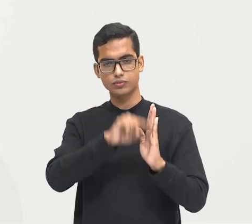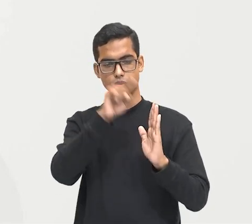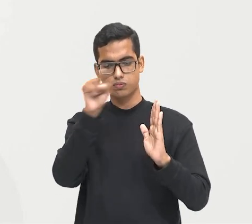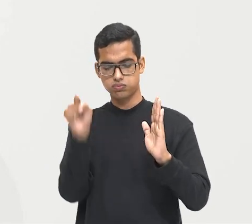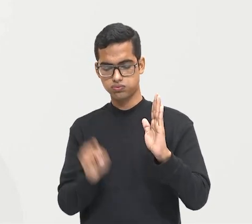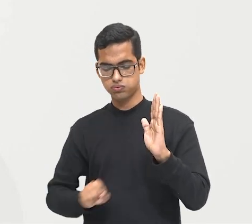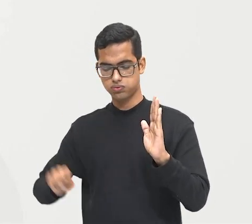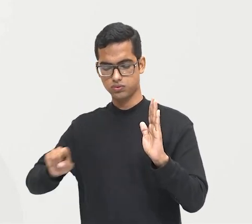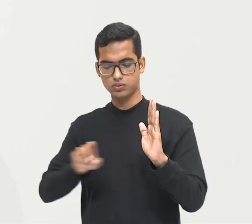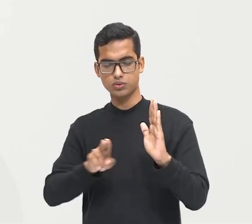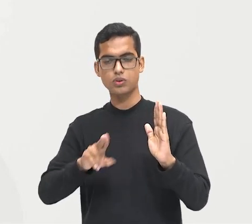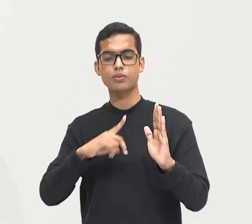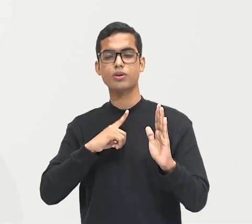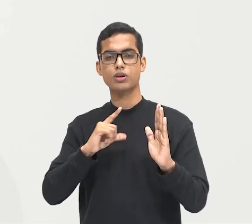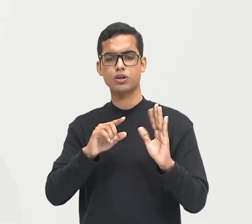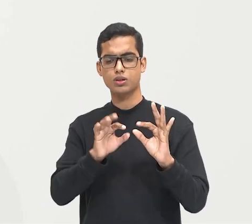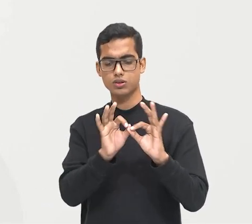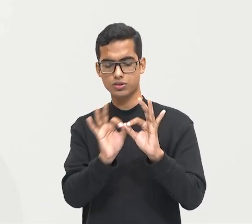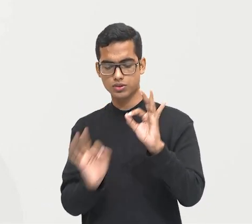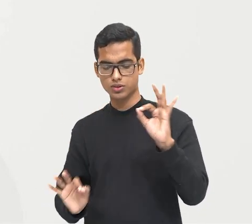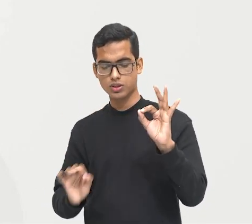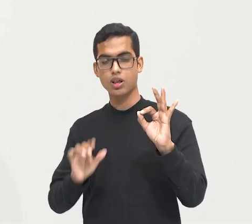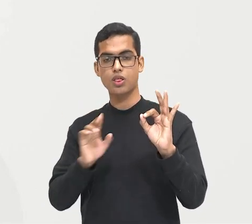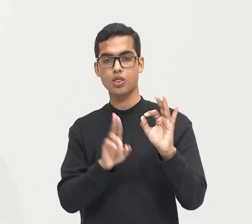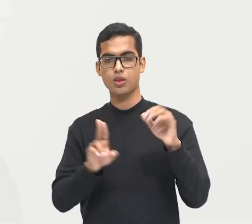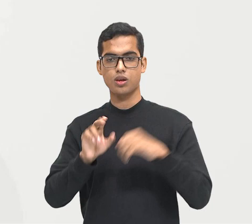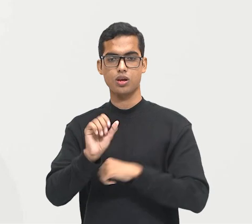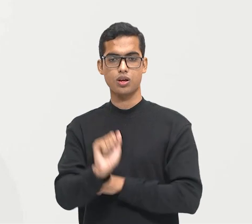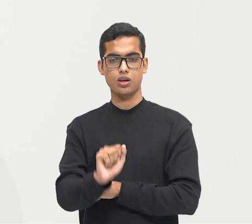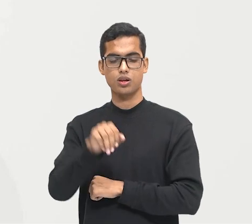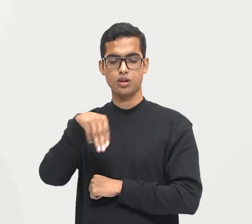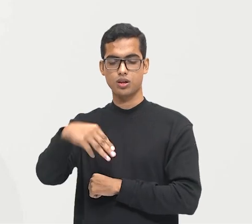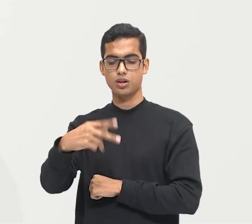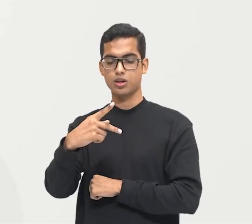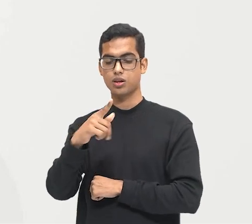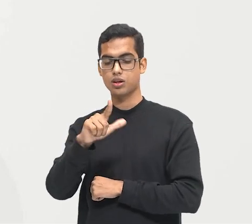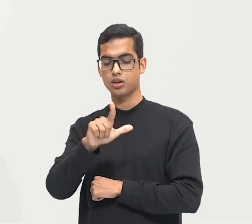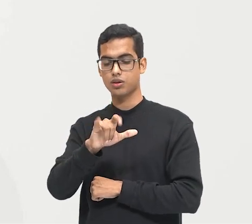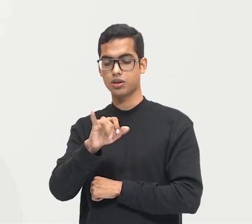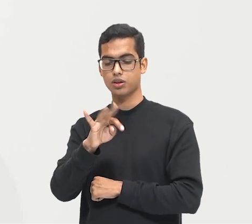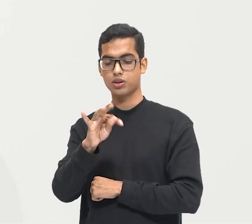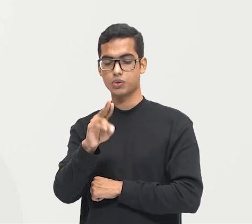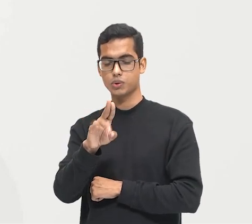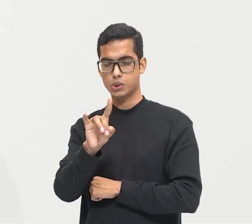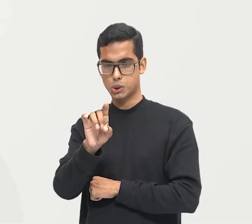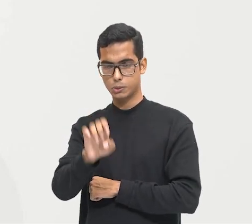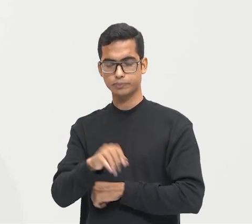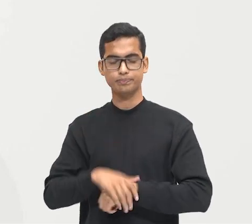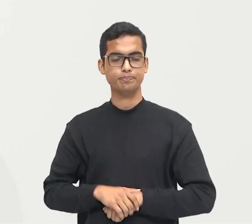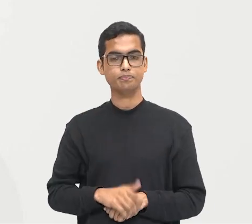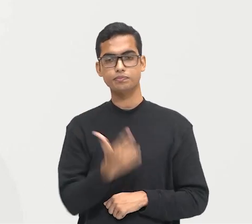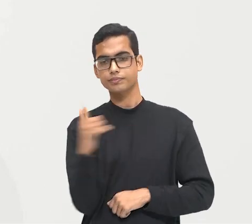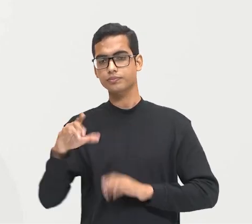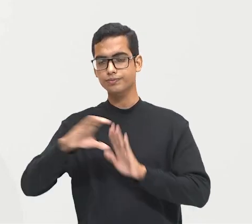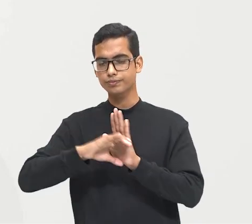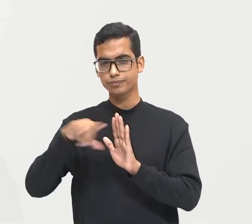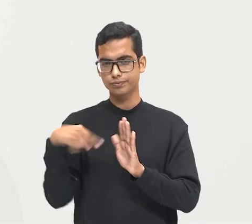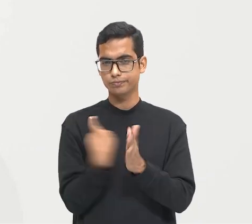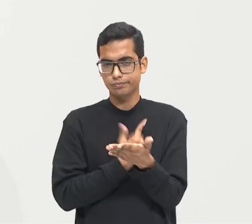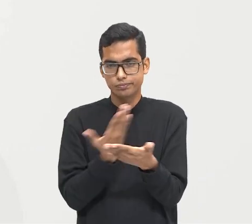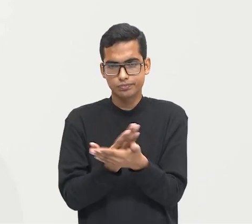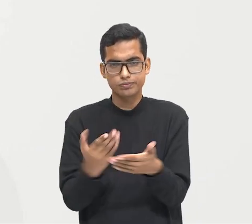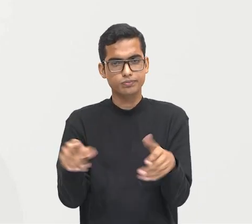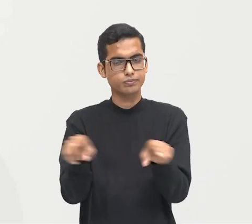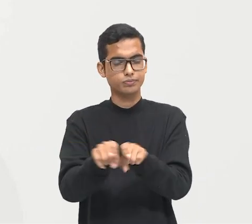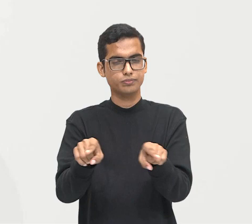que é uma outra característica de onda ali que a gente pôde observar. E aí nós temos, né, um outro conceito ali que nós estudamos também, a